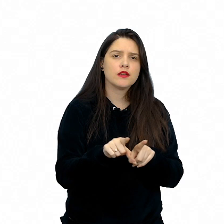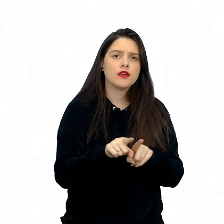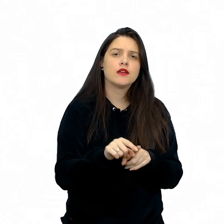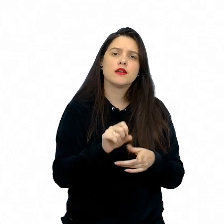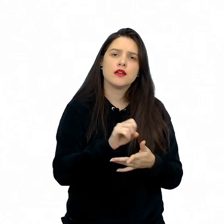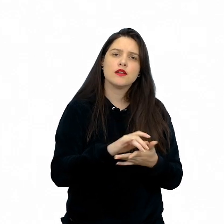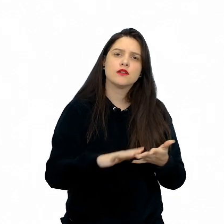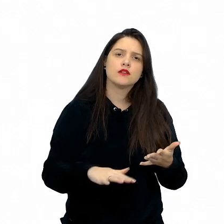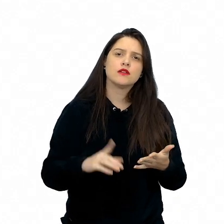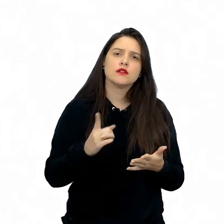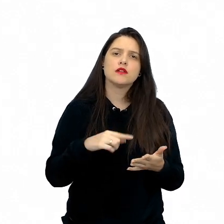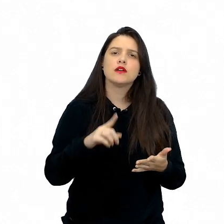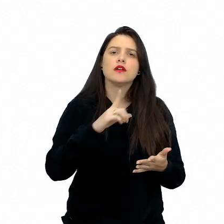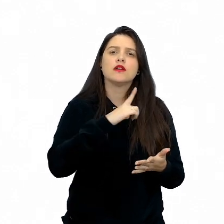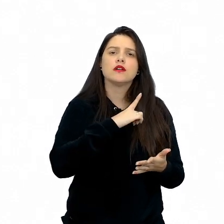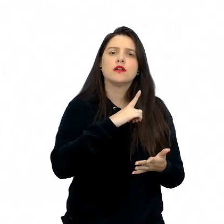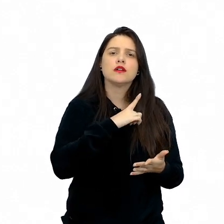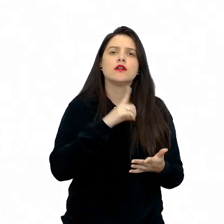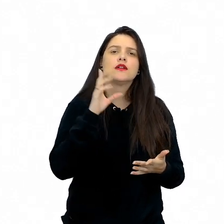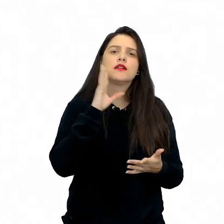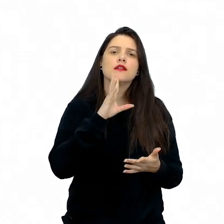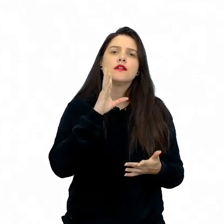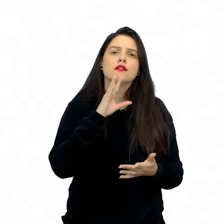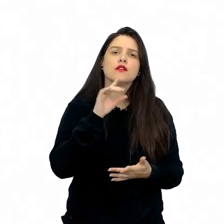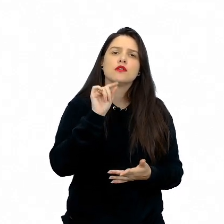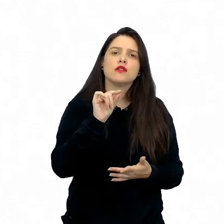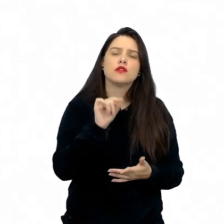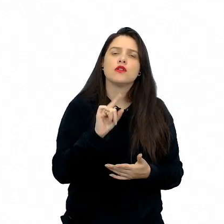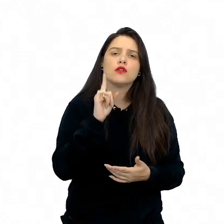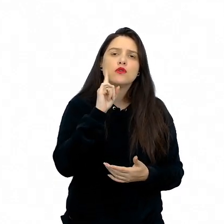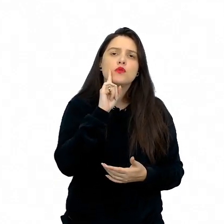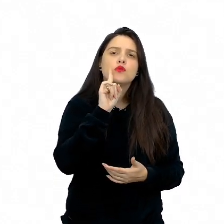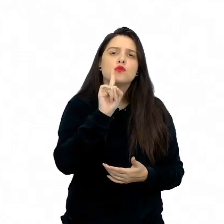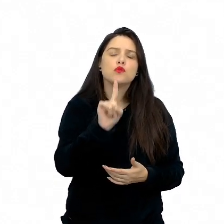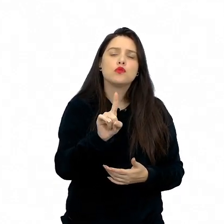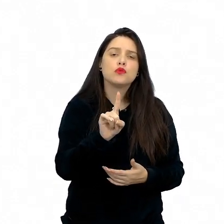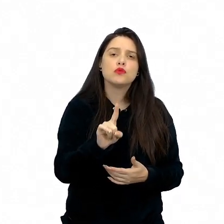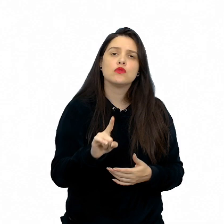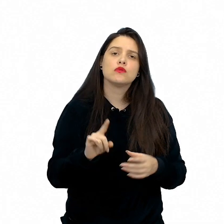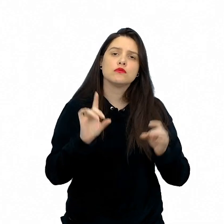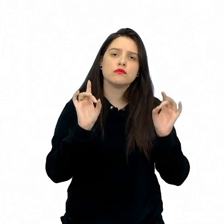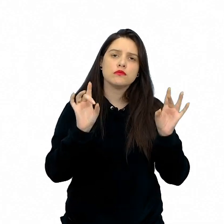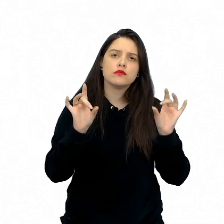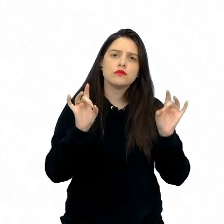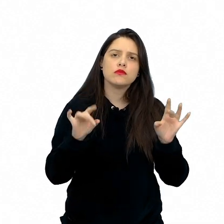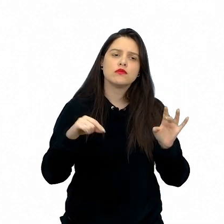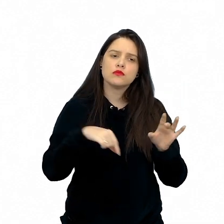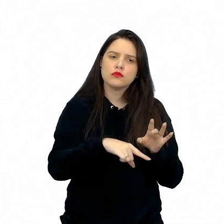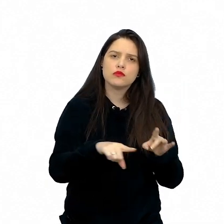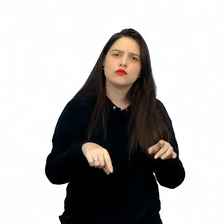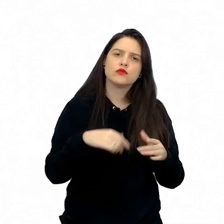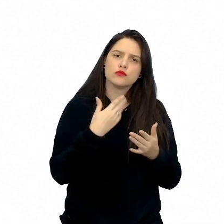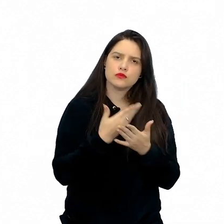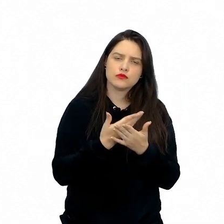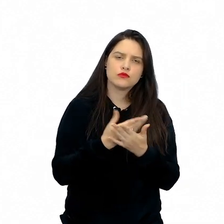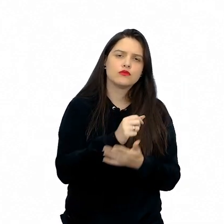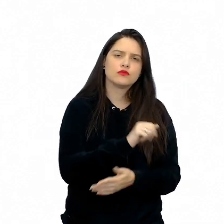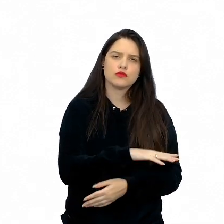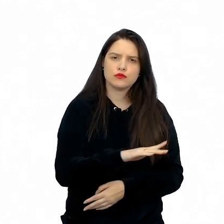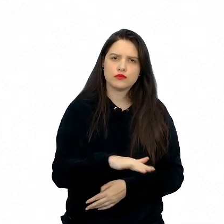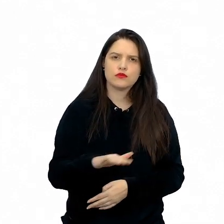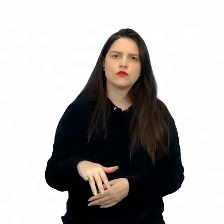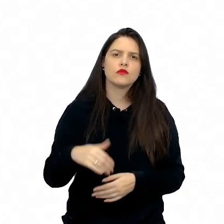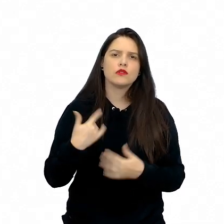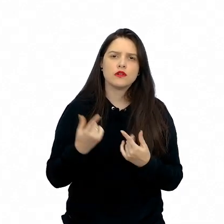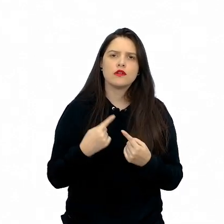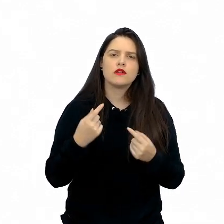aparecem. Por que a gente tem que saber onde os possíveis erros dos nossos estudantes, né? Já